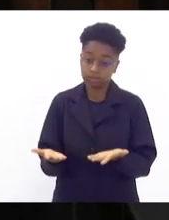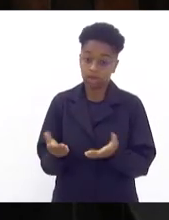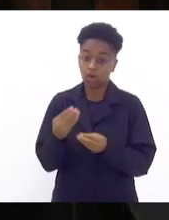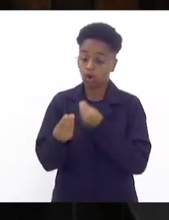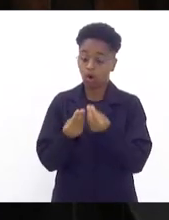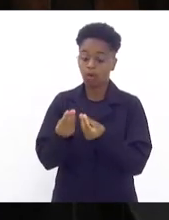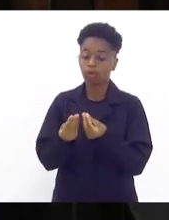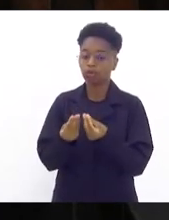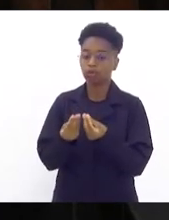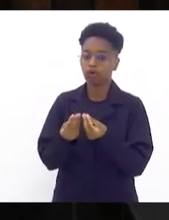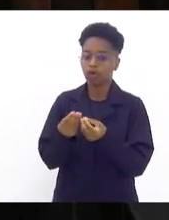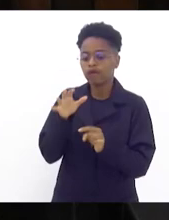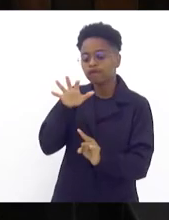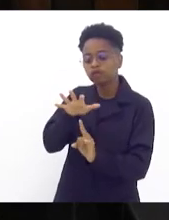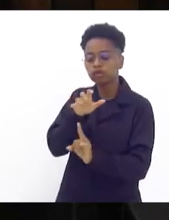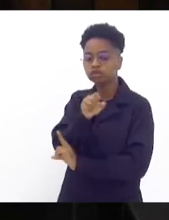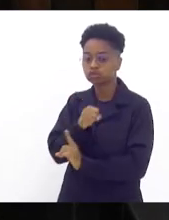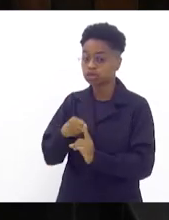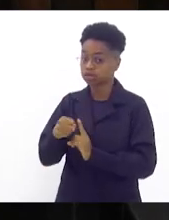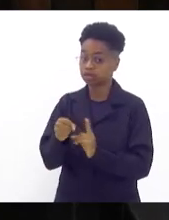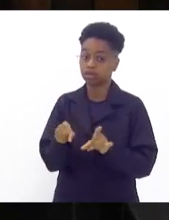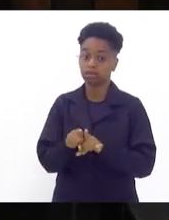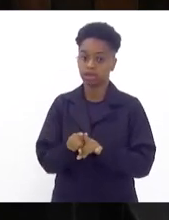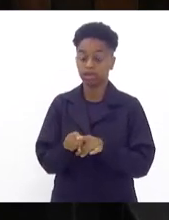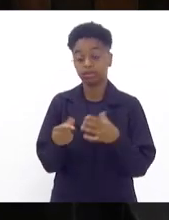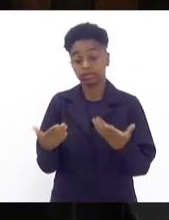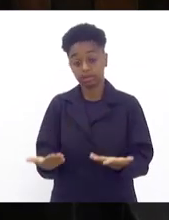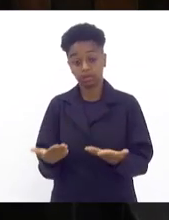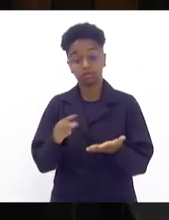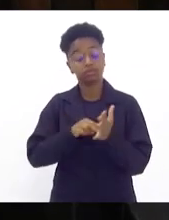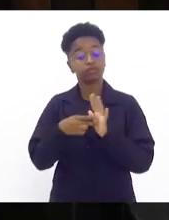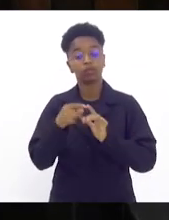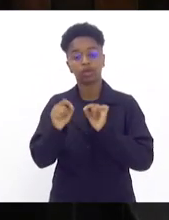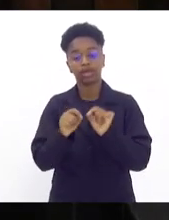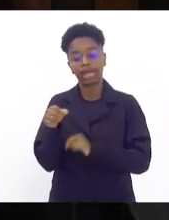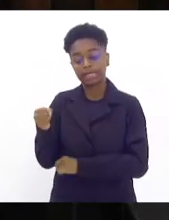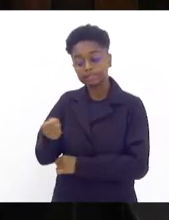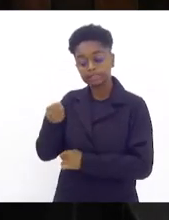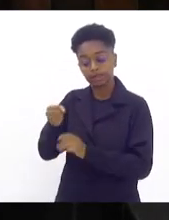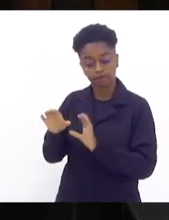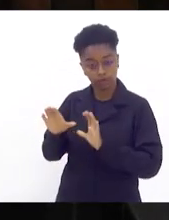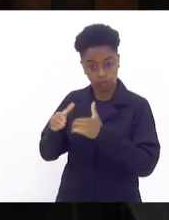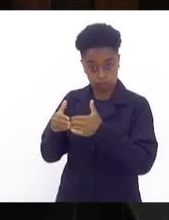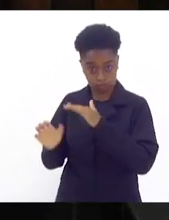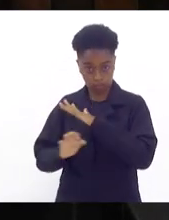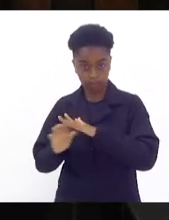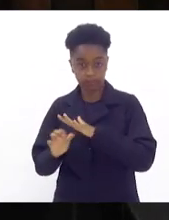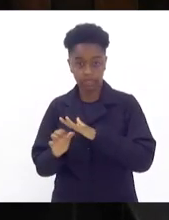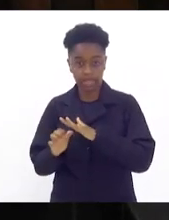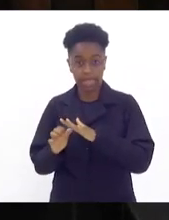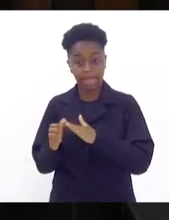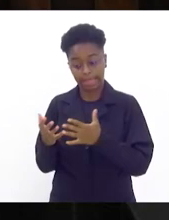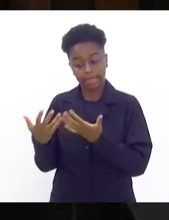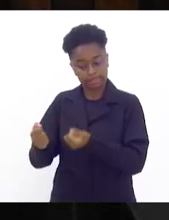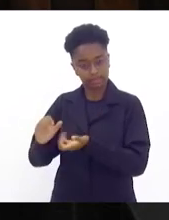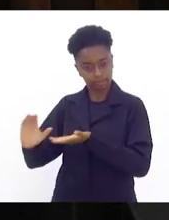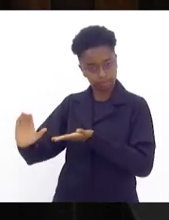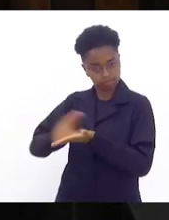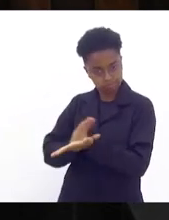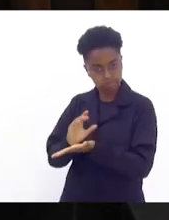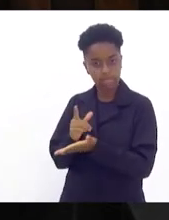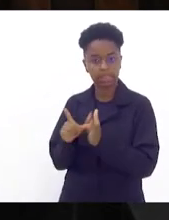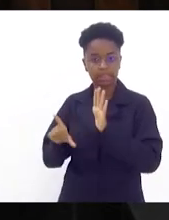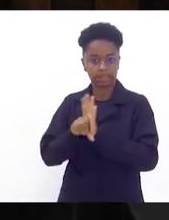inserção social. Ou seja, veja bem, a cervejaria se valeu da lei de incentivo,